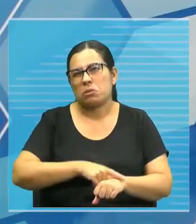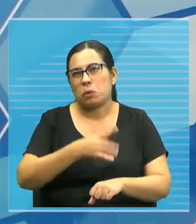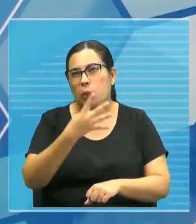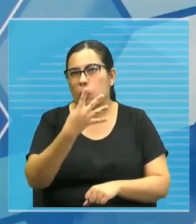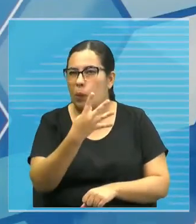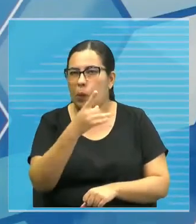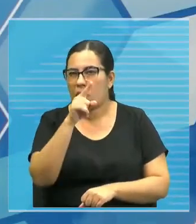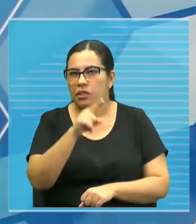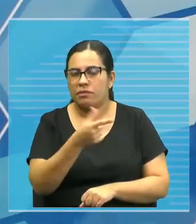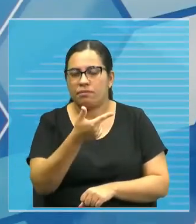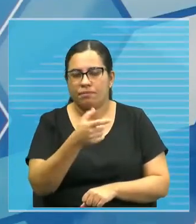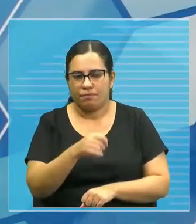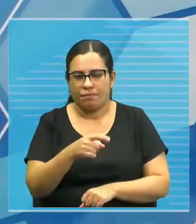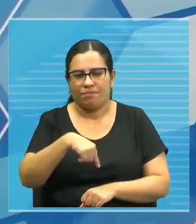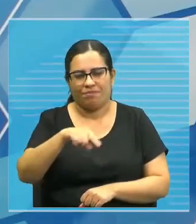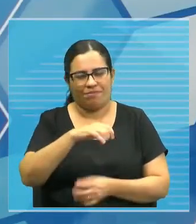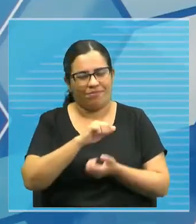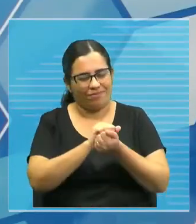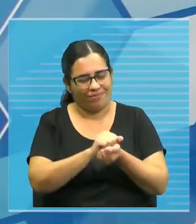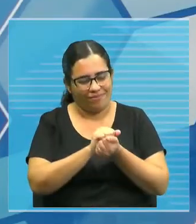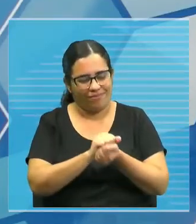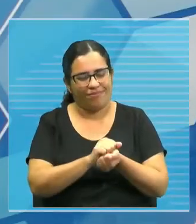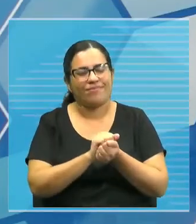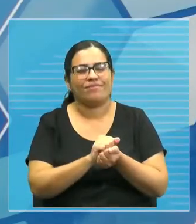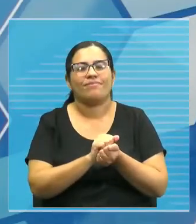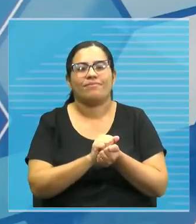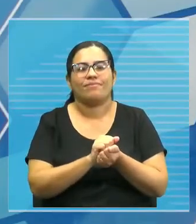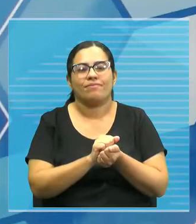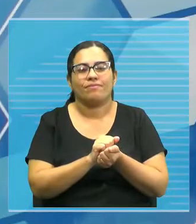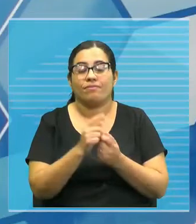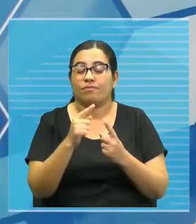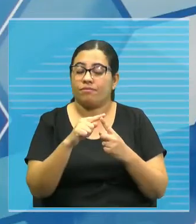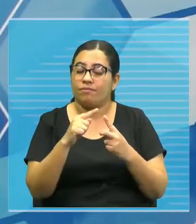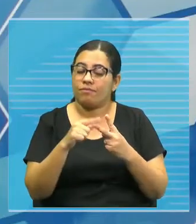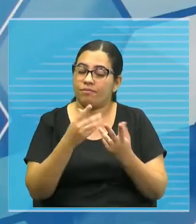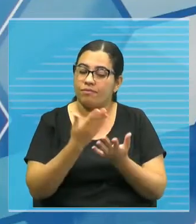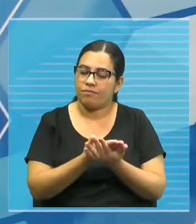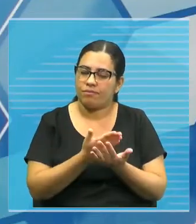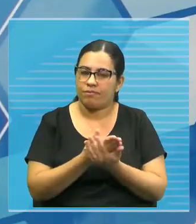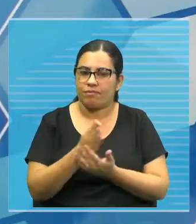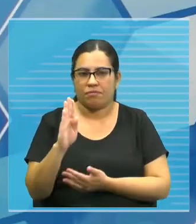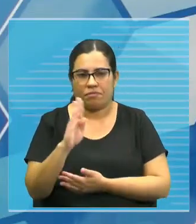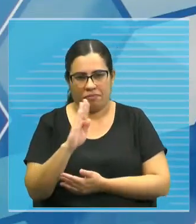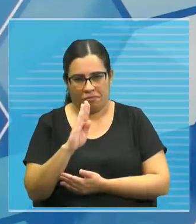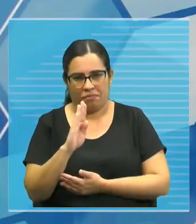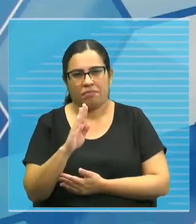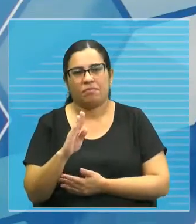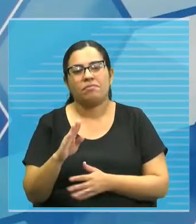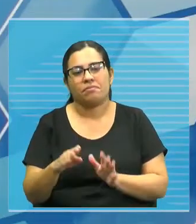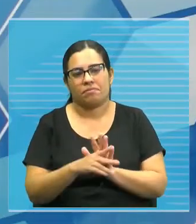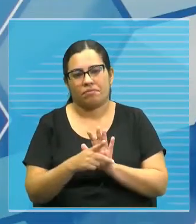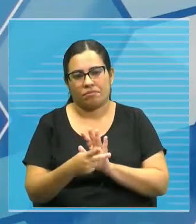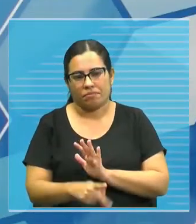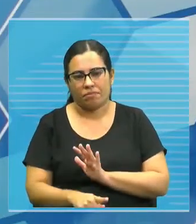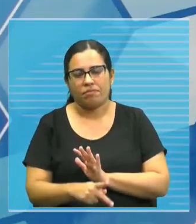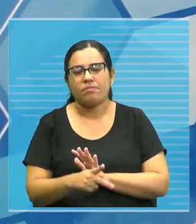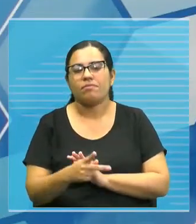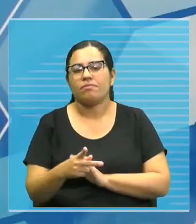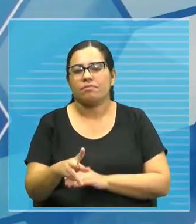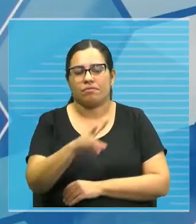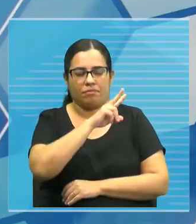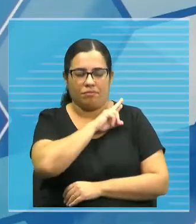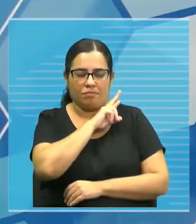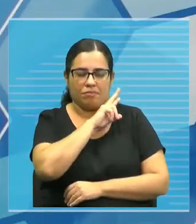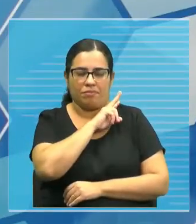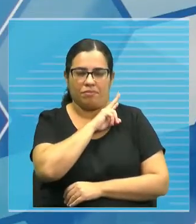4h20, nós estamos juntinhos para 2 aulas de Biologia aqui com a 2ª série